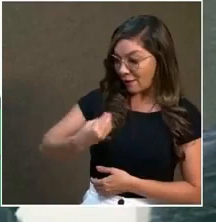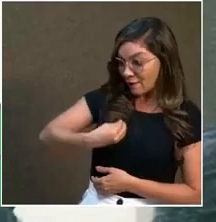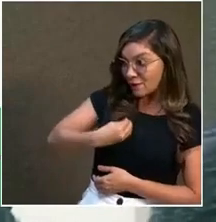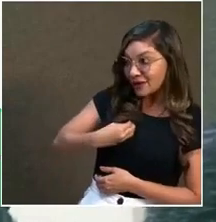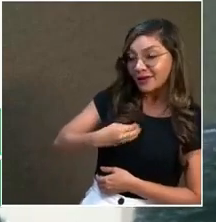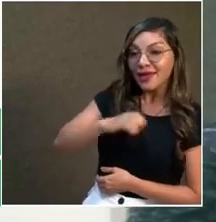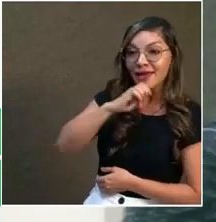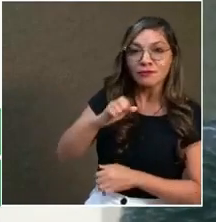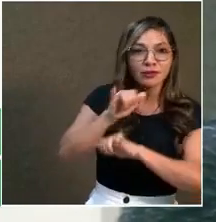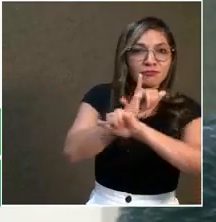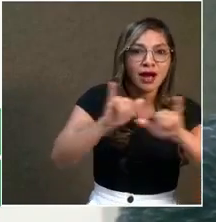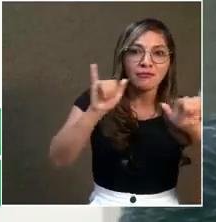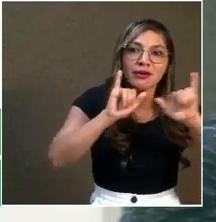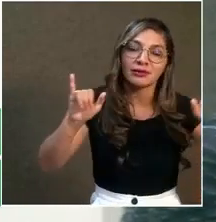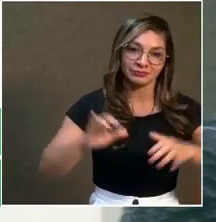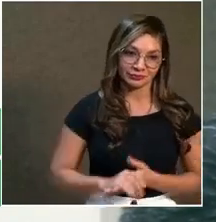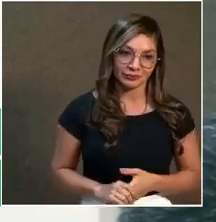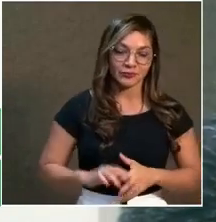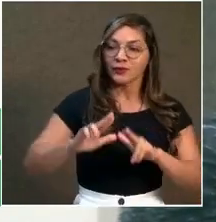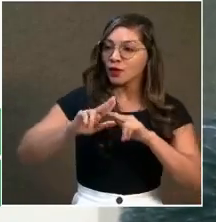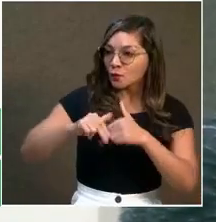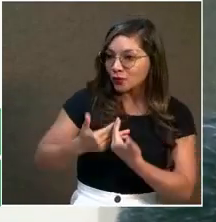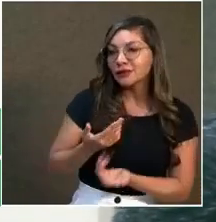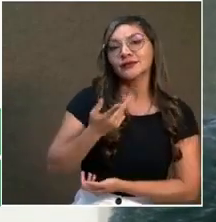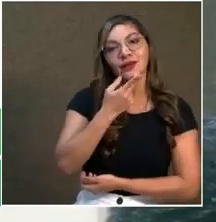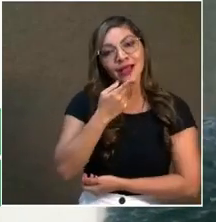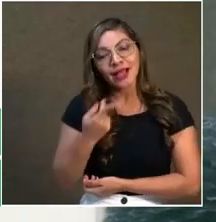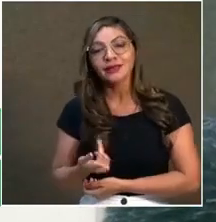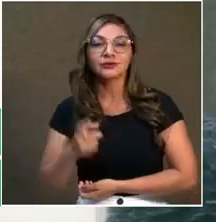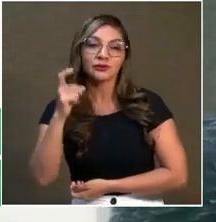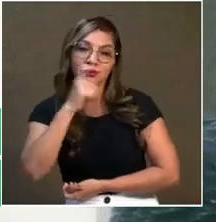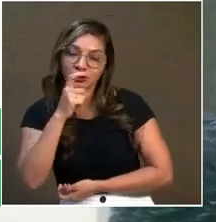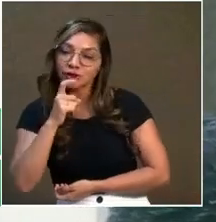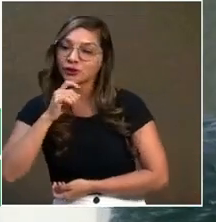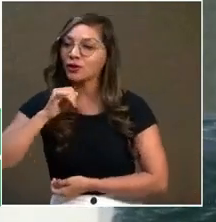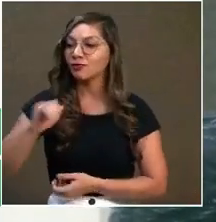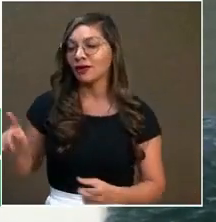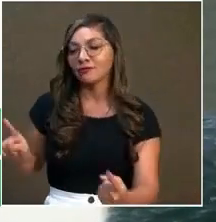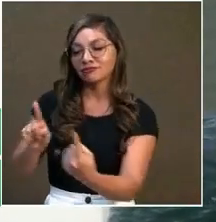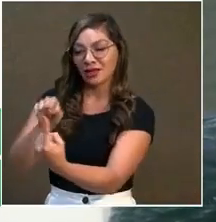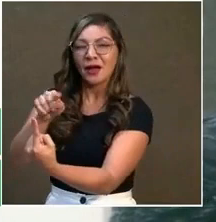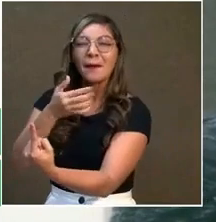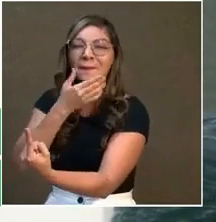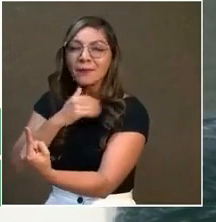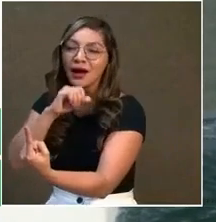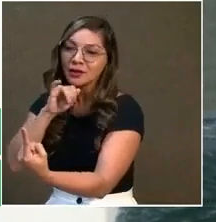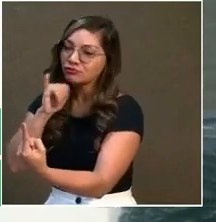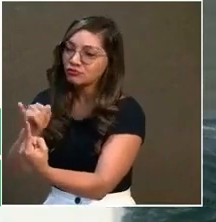isso que ele mentiu quando ele foi com o pai e não falou um real motivo.